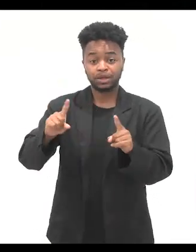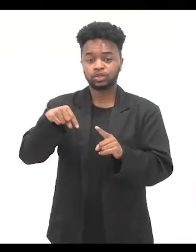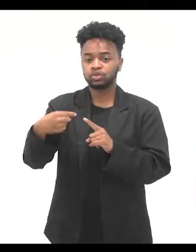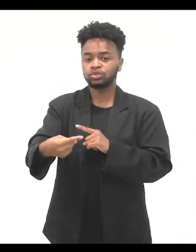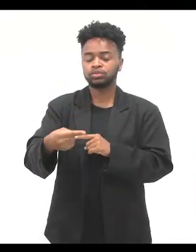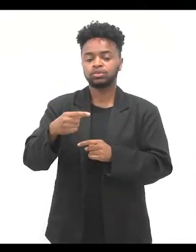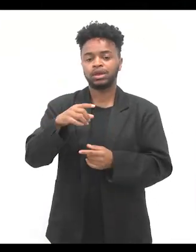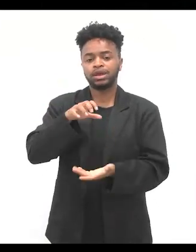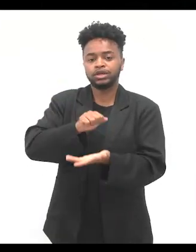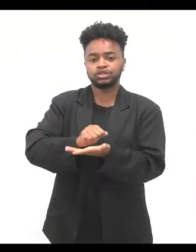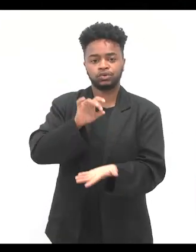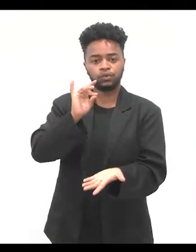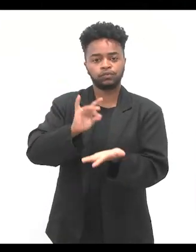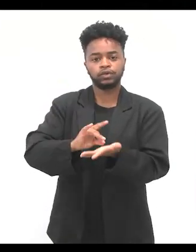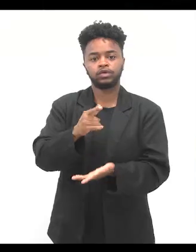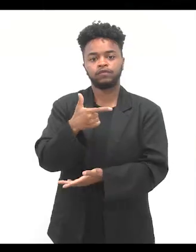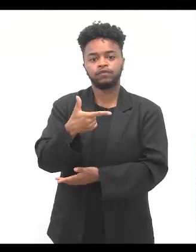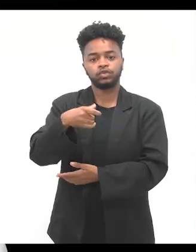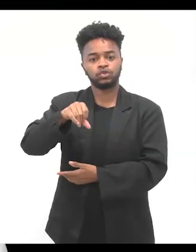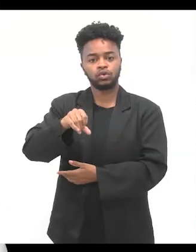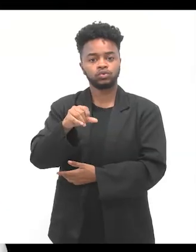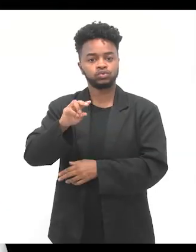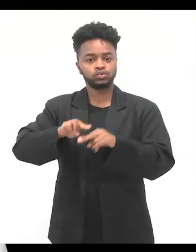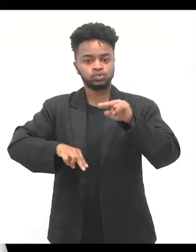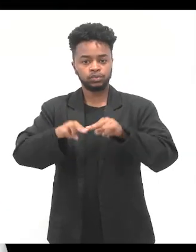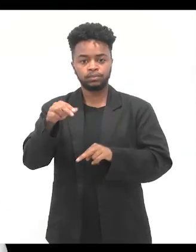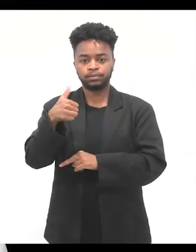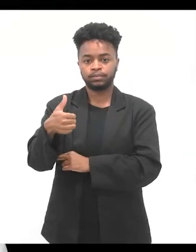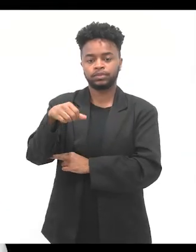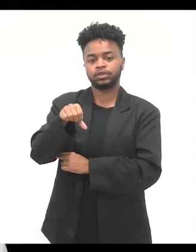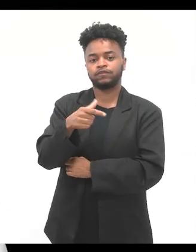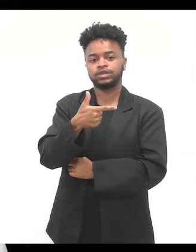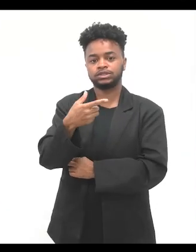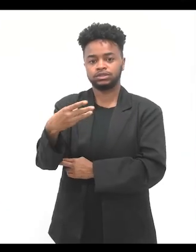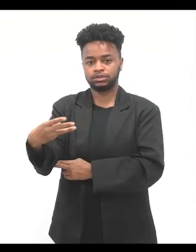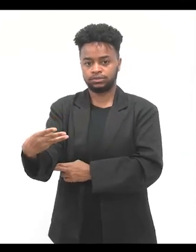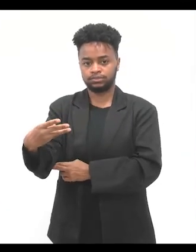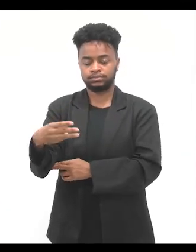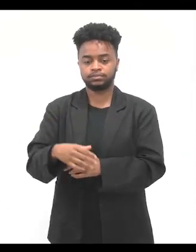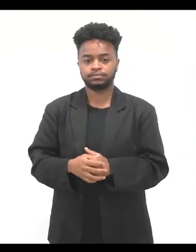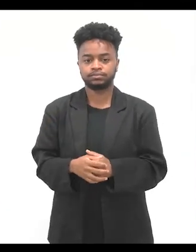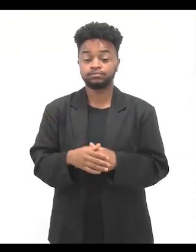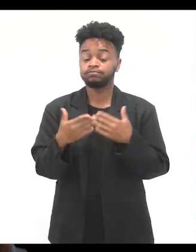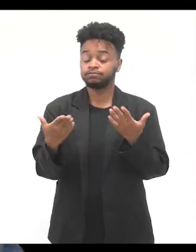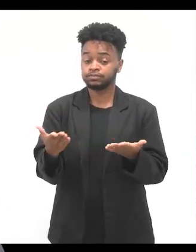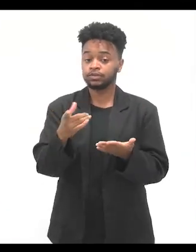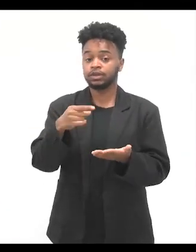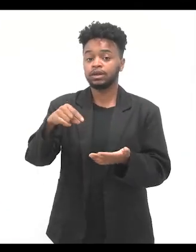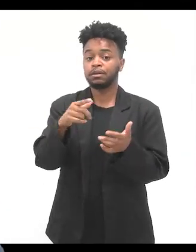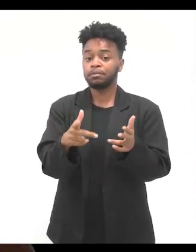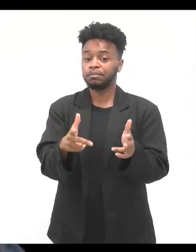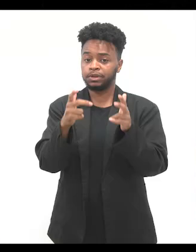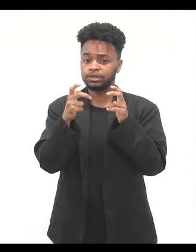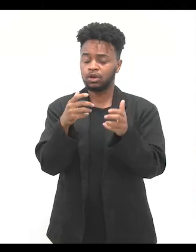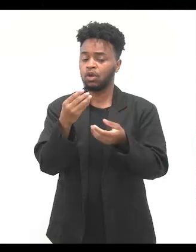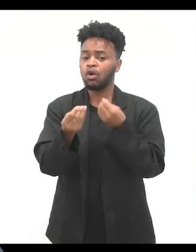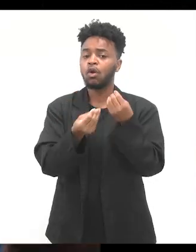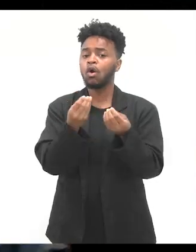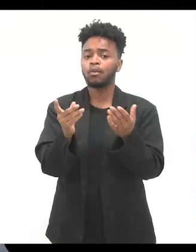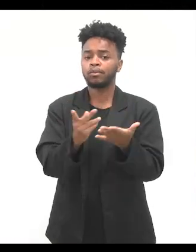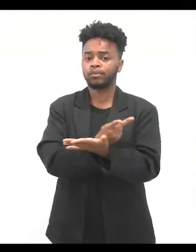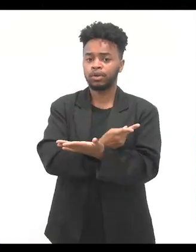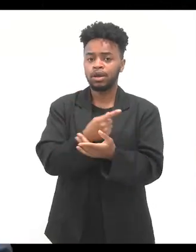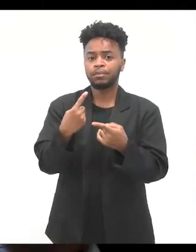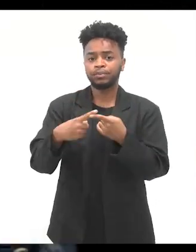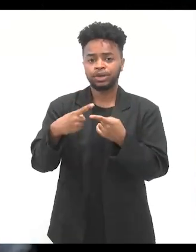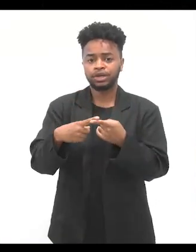oficialmente em 29 de junho de 1923. Então, você vê que como é que é isso, né? O Forte já